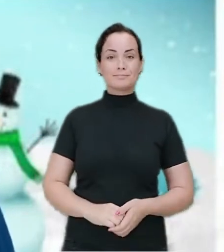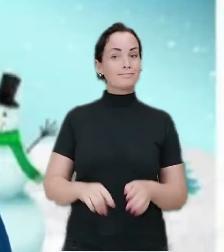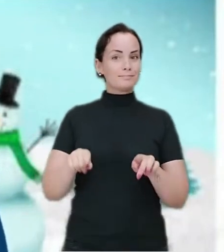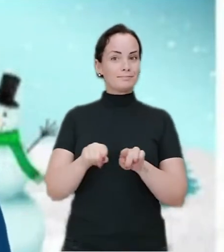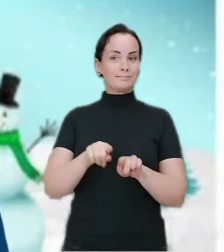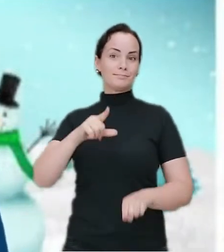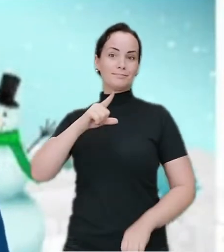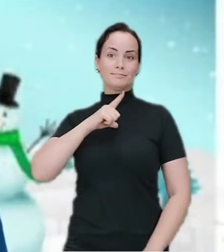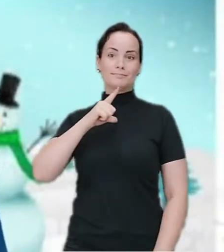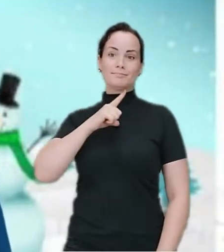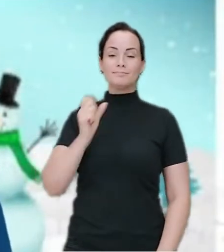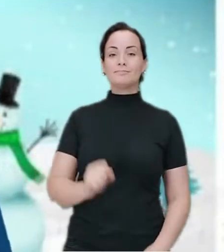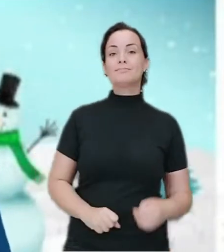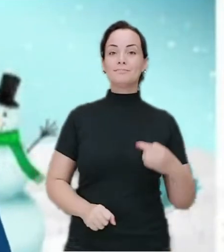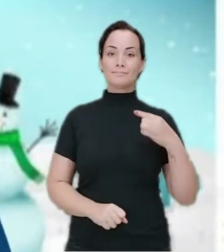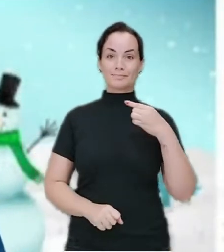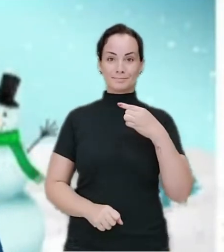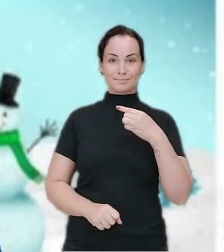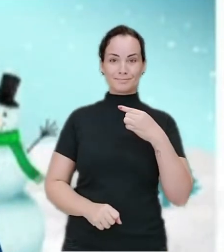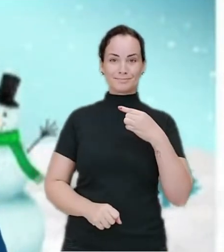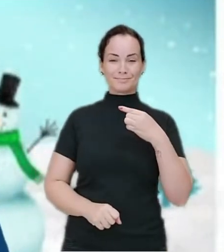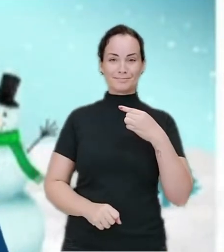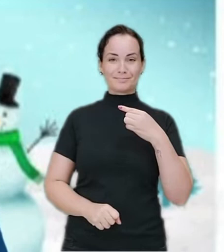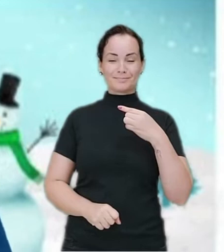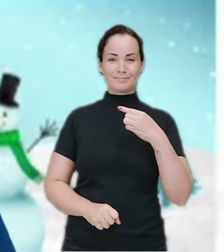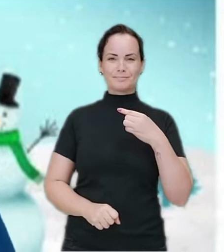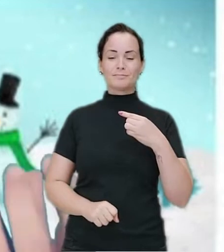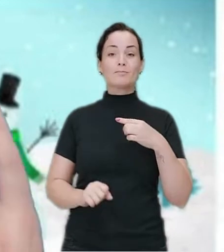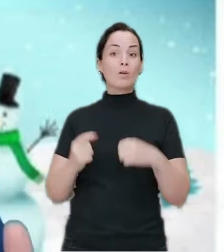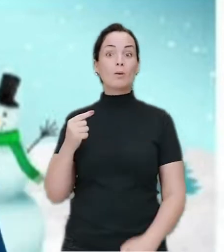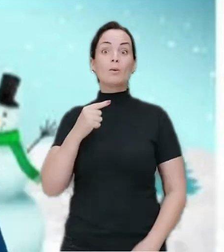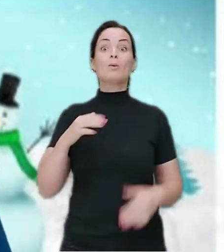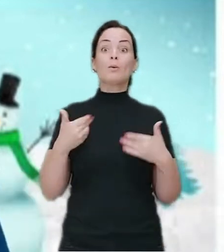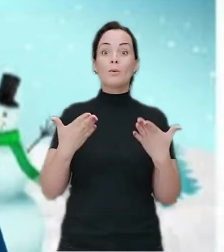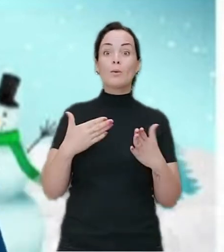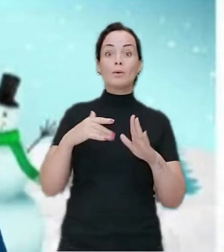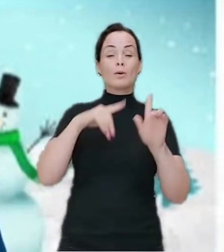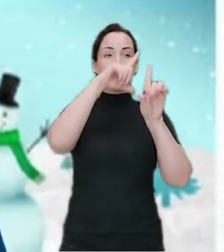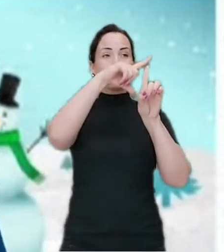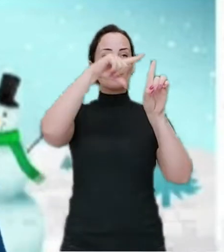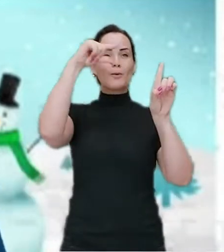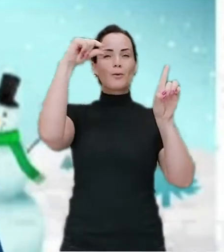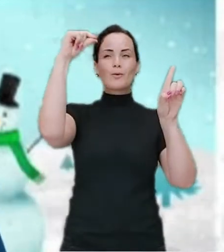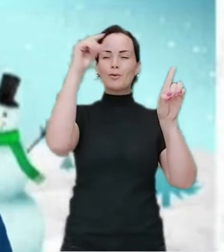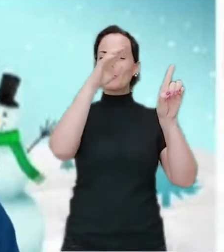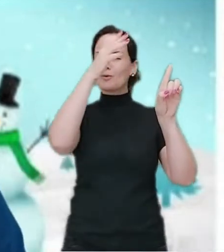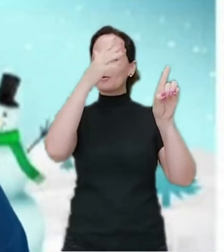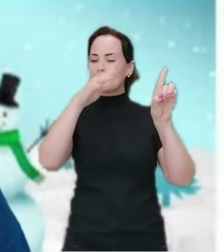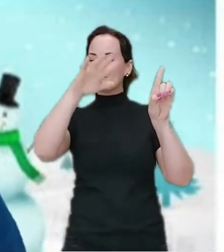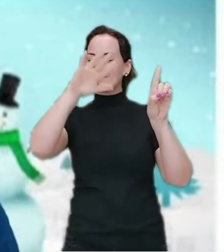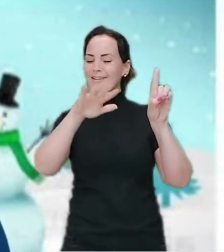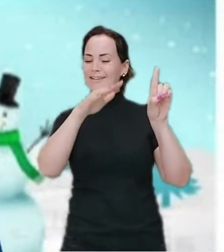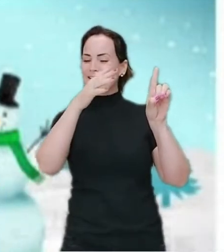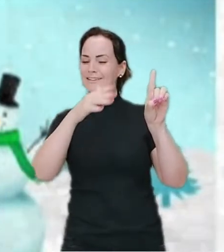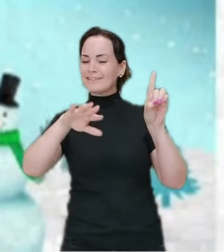estação autumn. Autumn, que é quando as folhas caem das árvores. As árvores vão